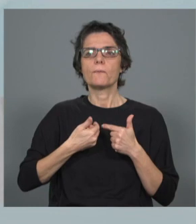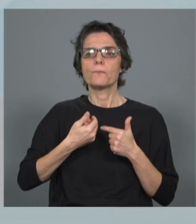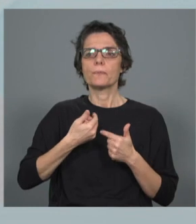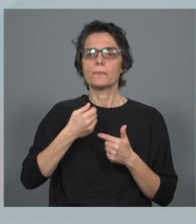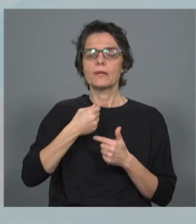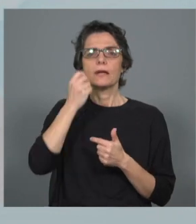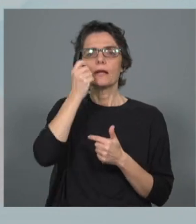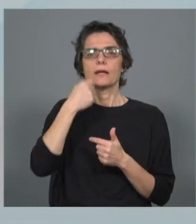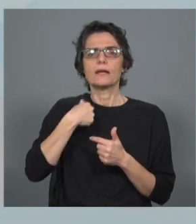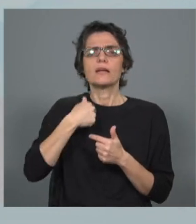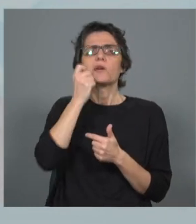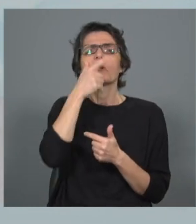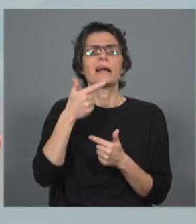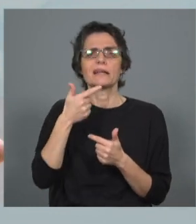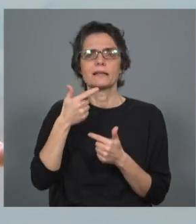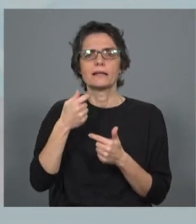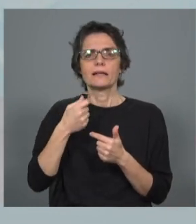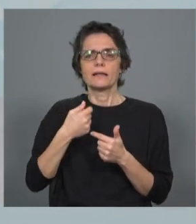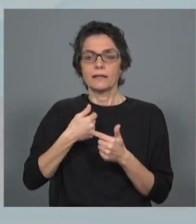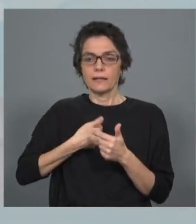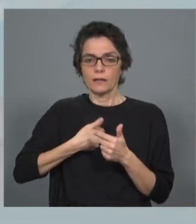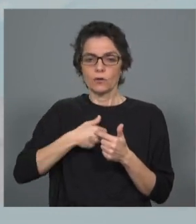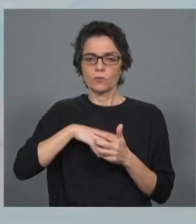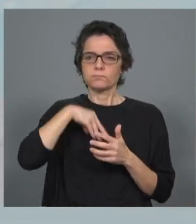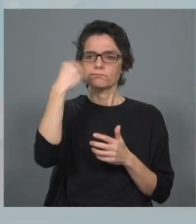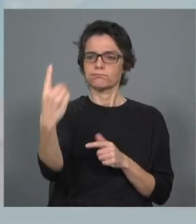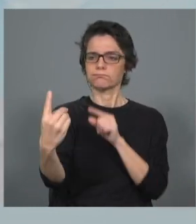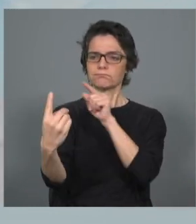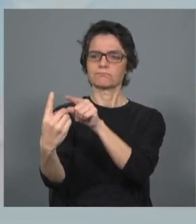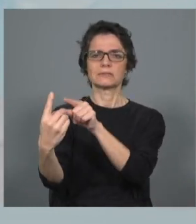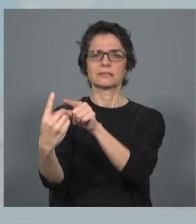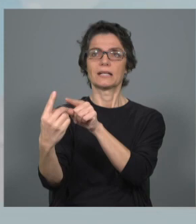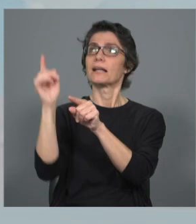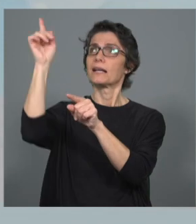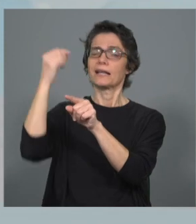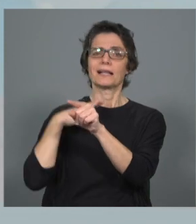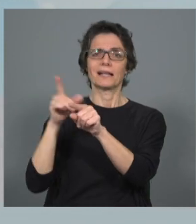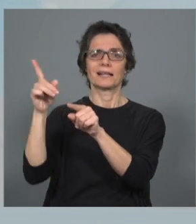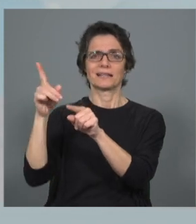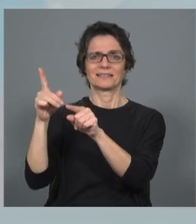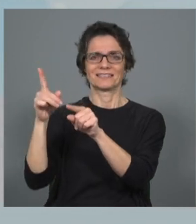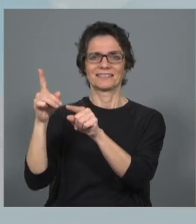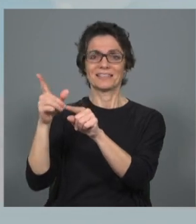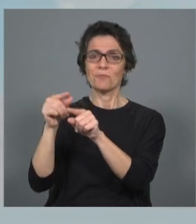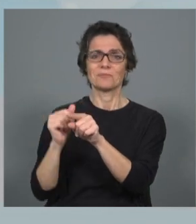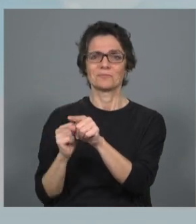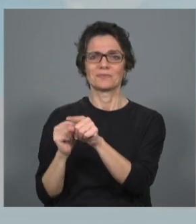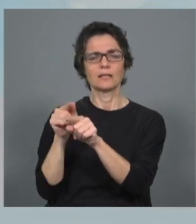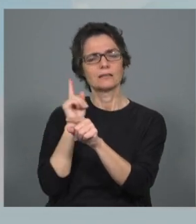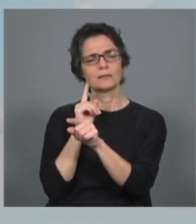e quem Deus quer construir comigo que eu venha a ser. E não apenas quem eu acho que sou, quem eu gostava de ser, ou